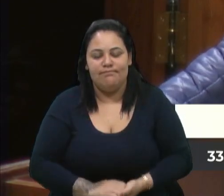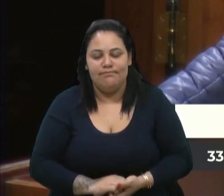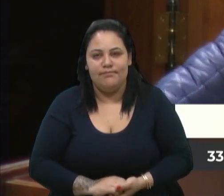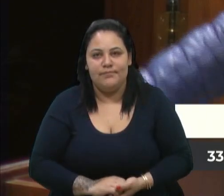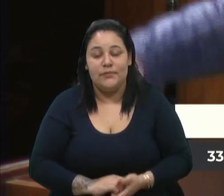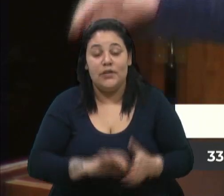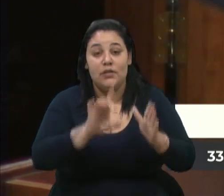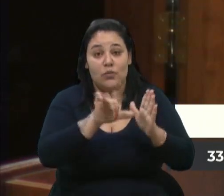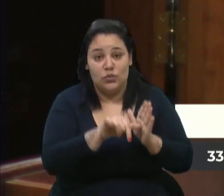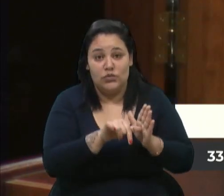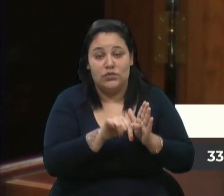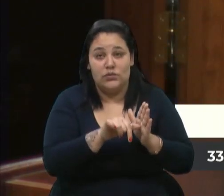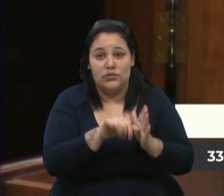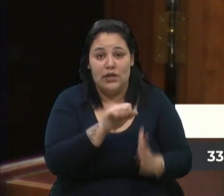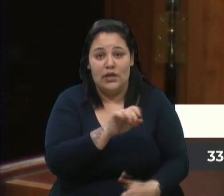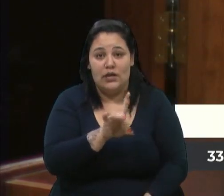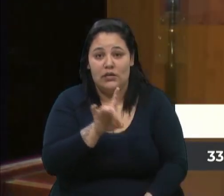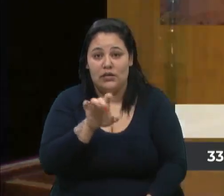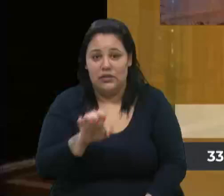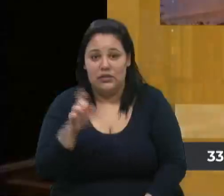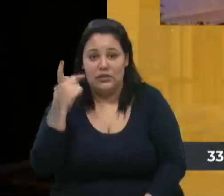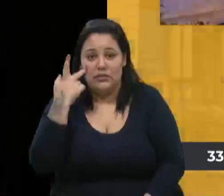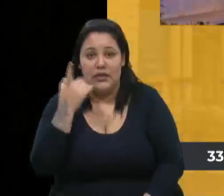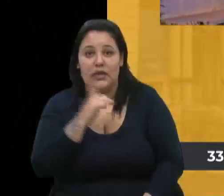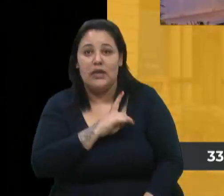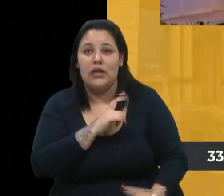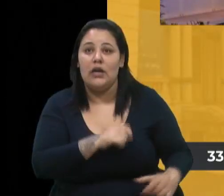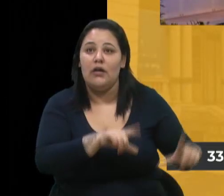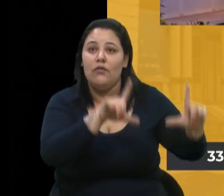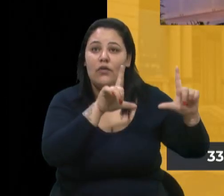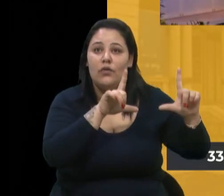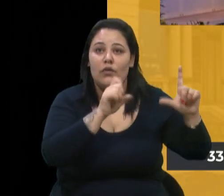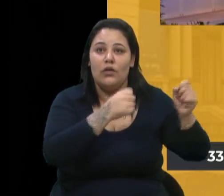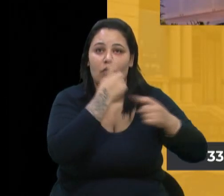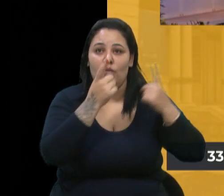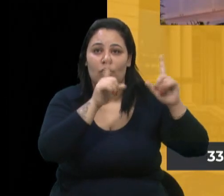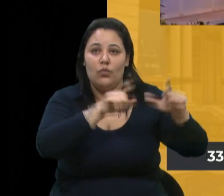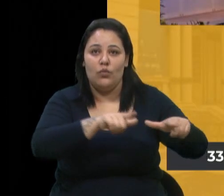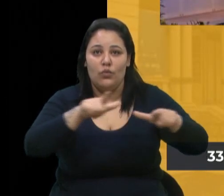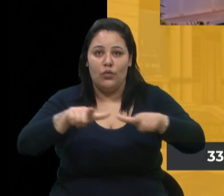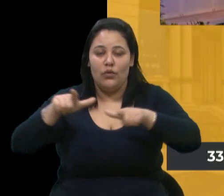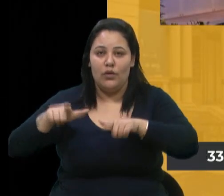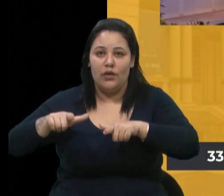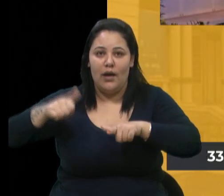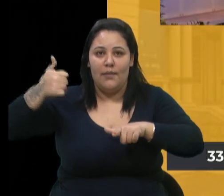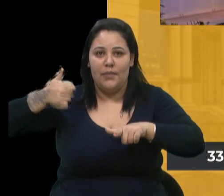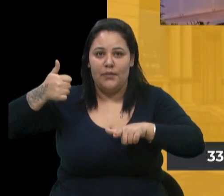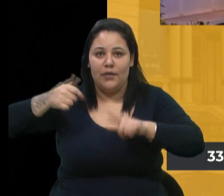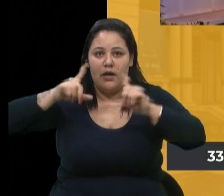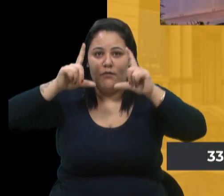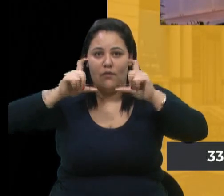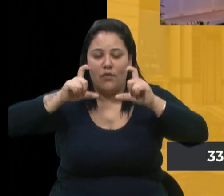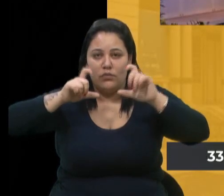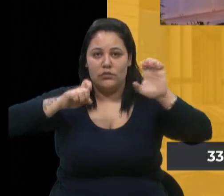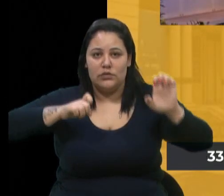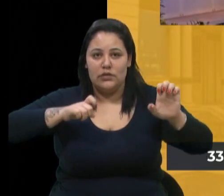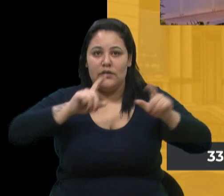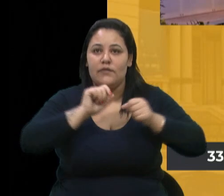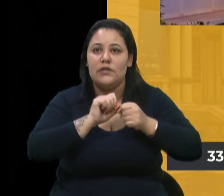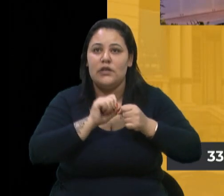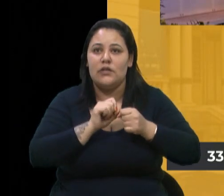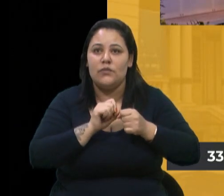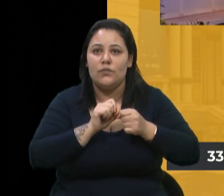ADESAMPA, e aí tem imagens, né, de alguns locais, inclusive a primeira foto da esquerda é onde foi feita